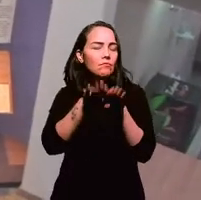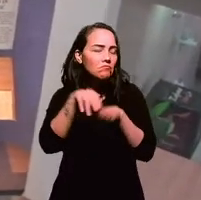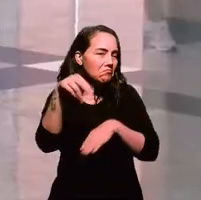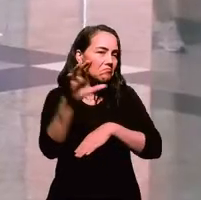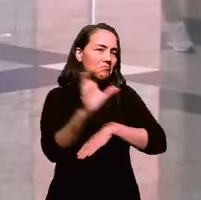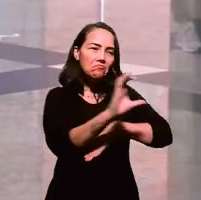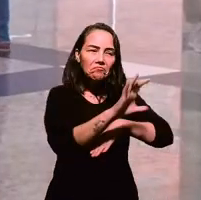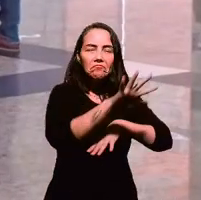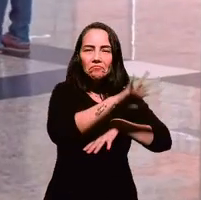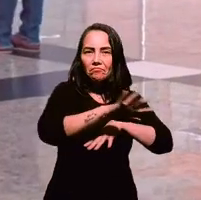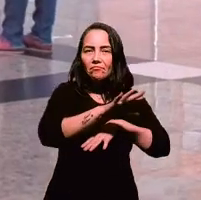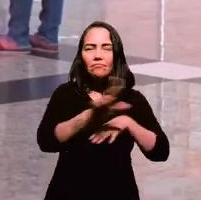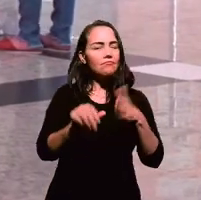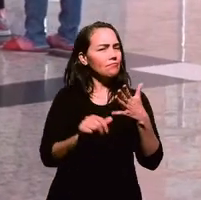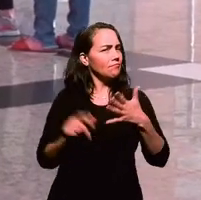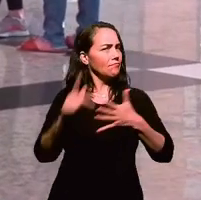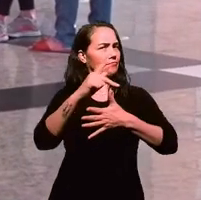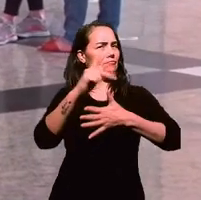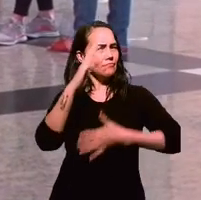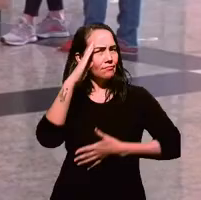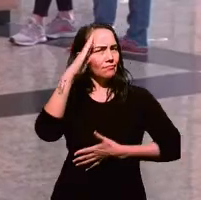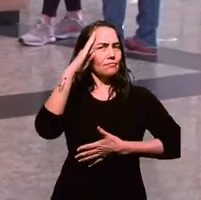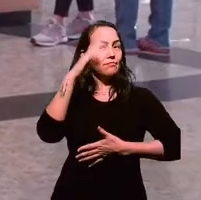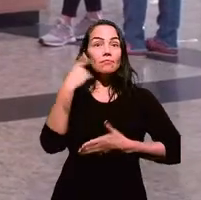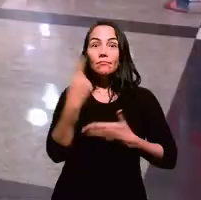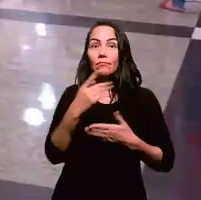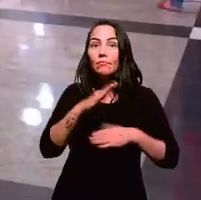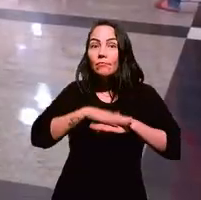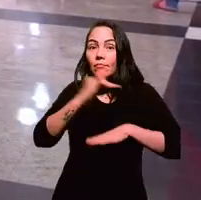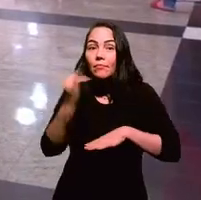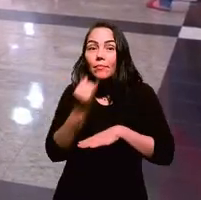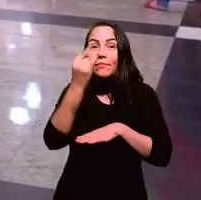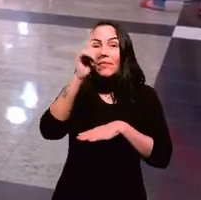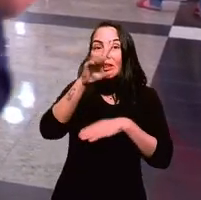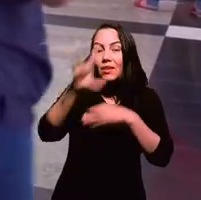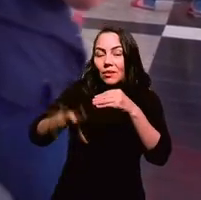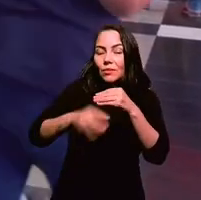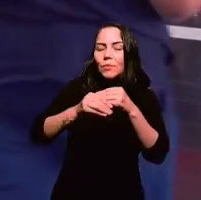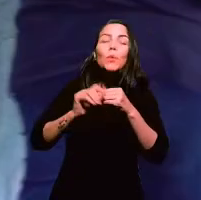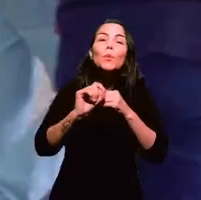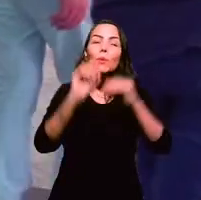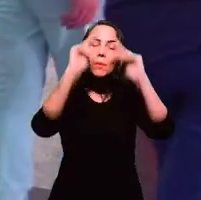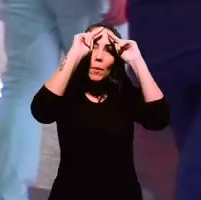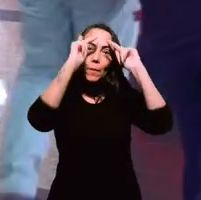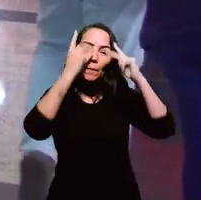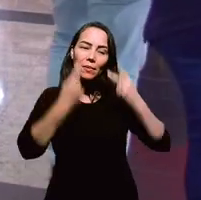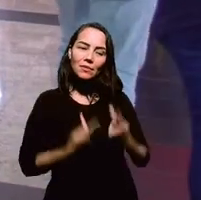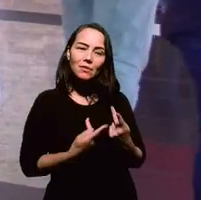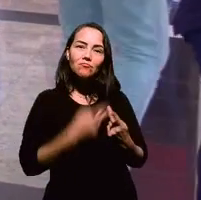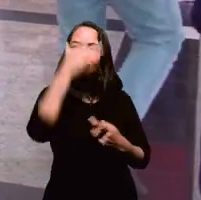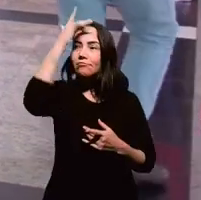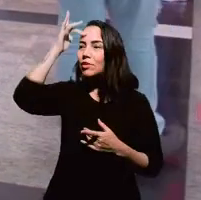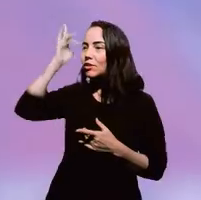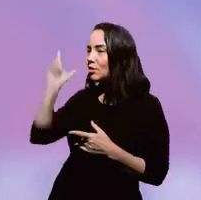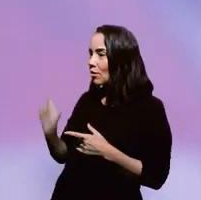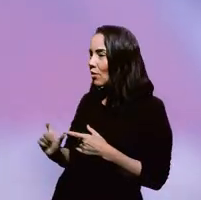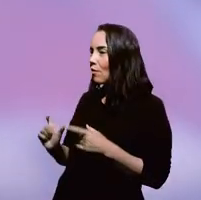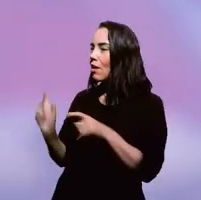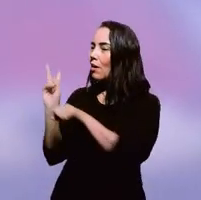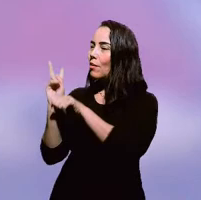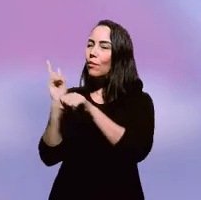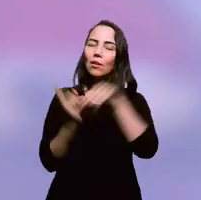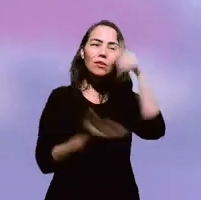primeiríssima. Mas o mais importante de tudo é a humanização que a gente traz junto lá, que é pessoas cuidando de pessoas, né?